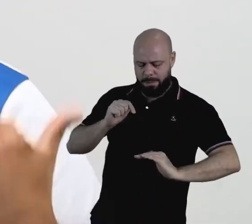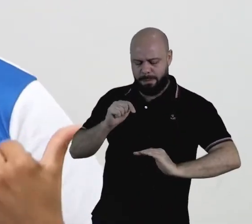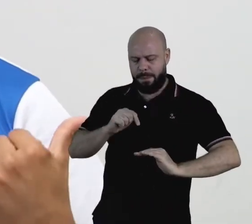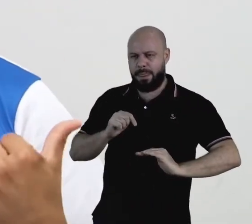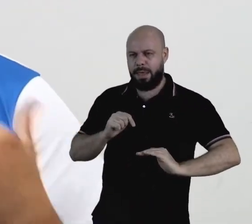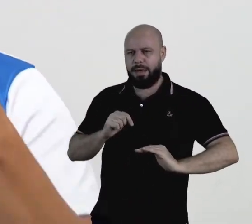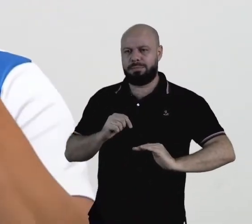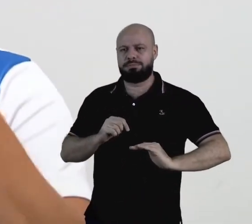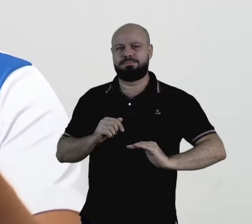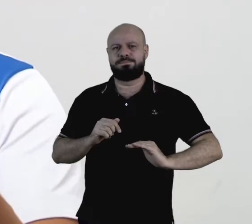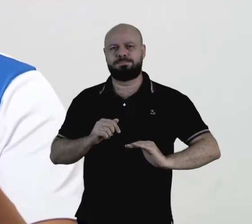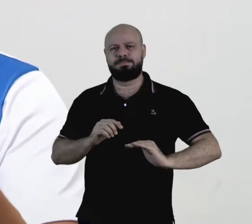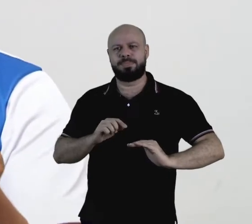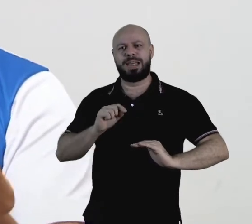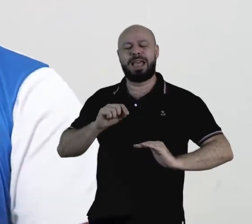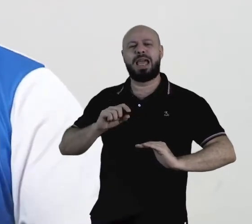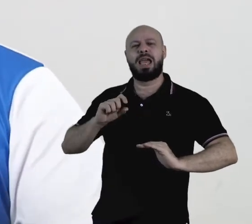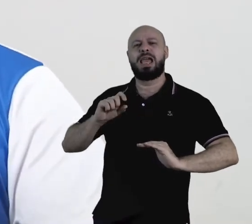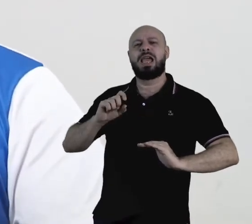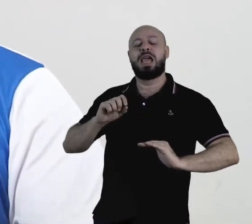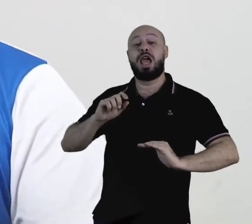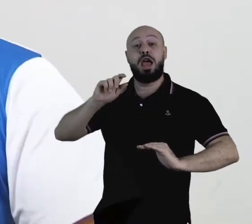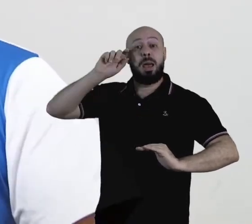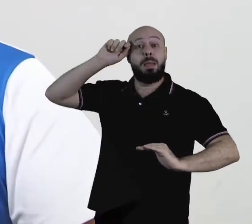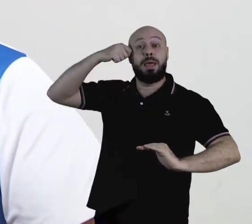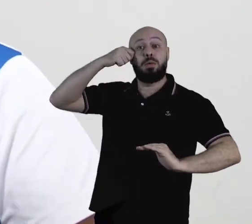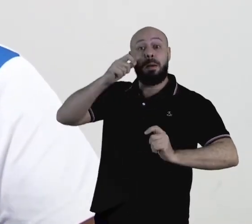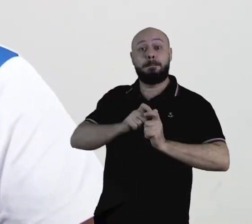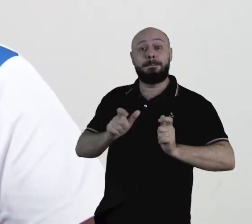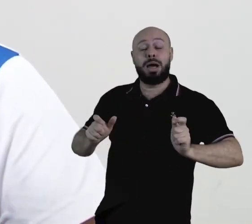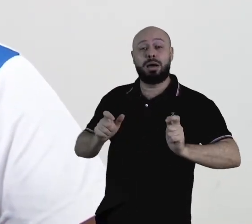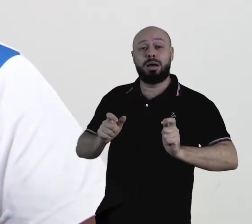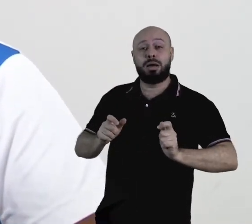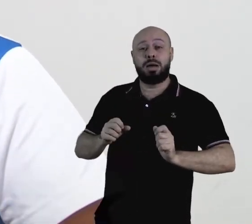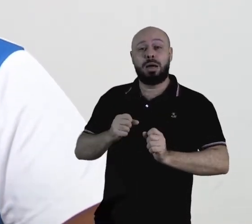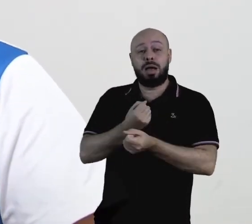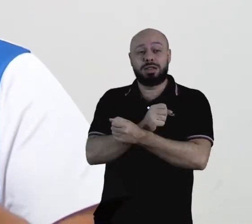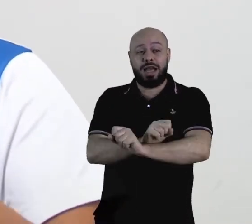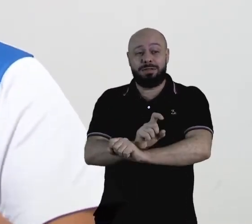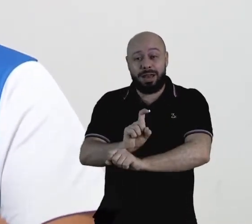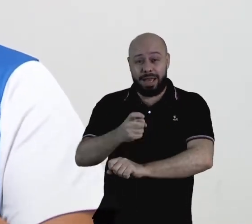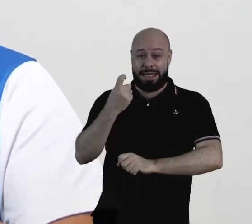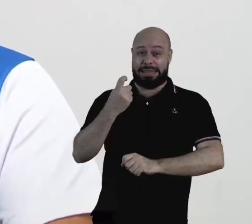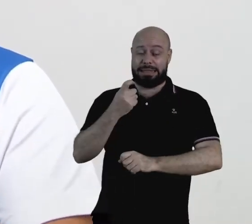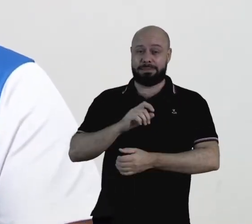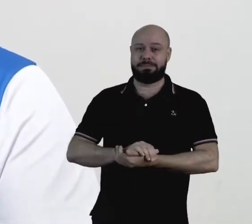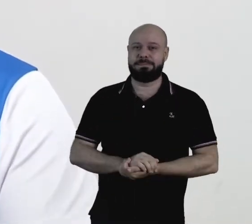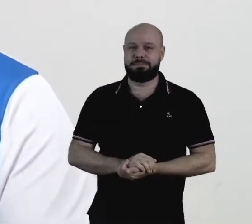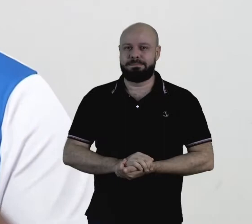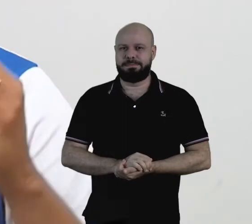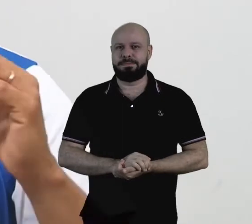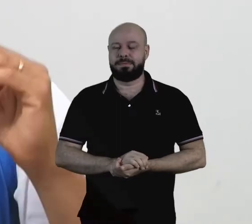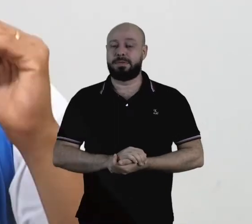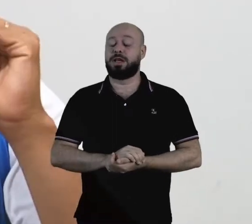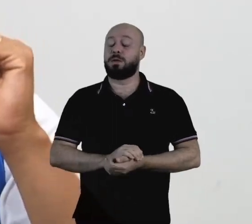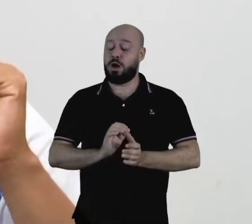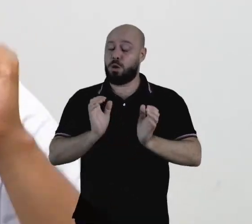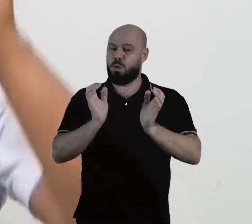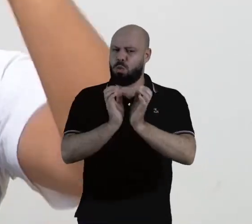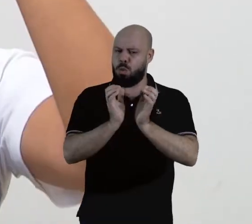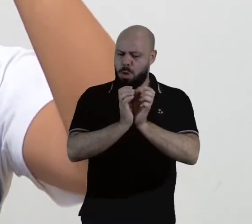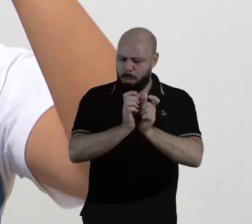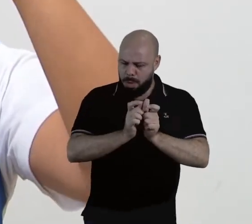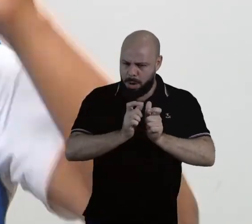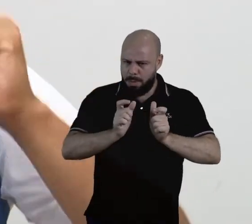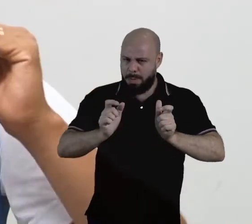do exército eram negros, ex-escravos. E um grupo grande de membros de